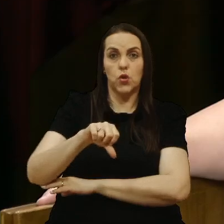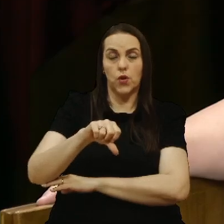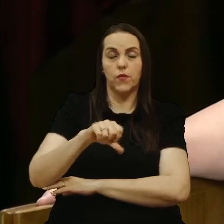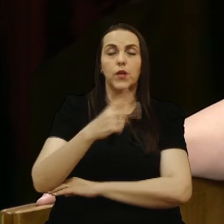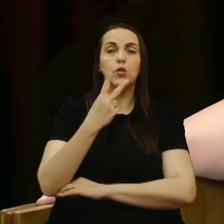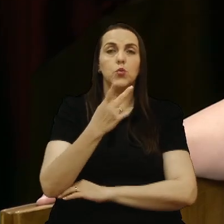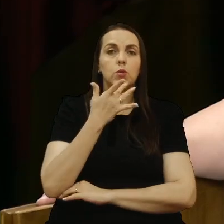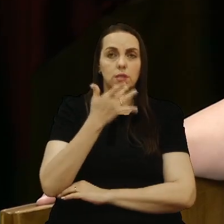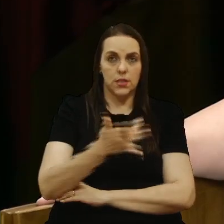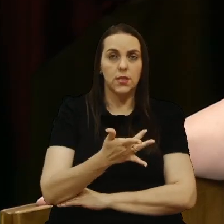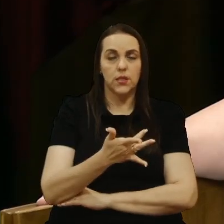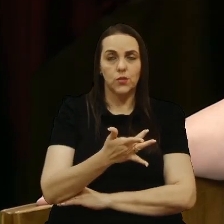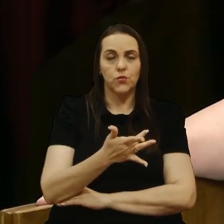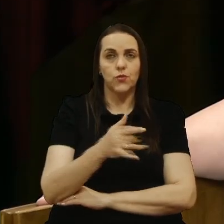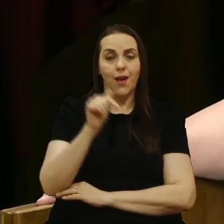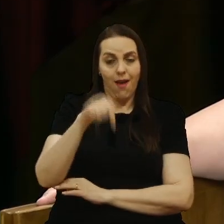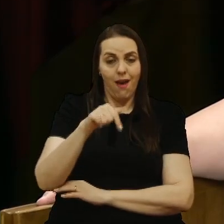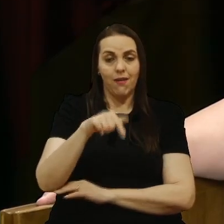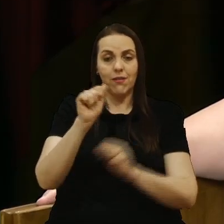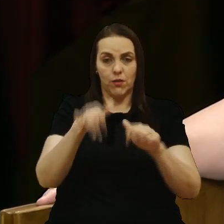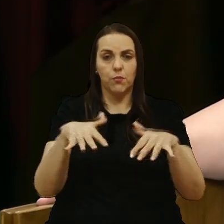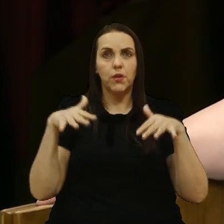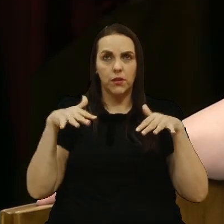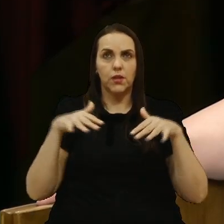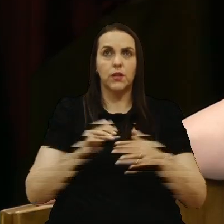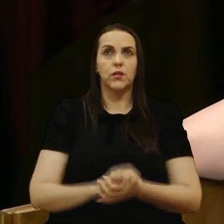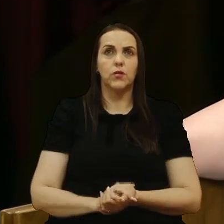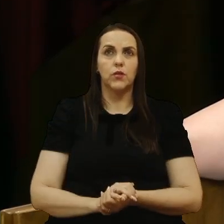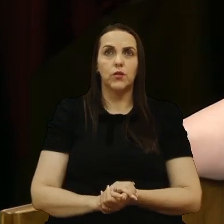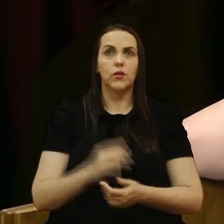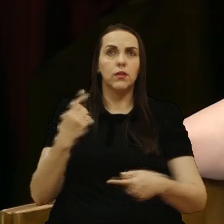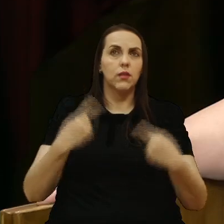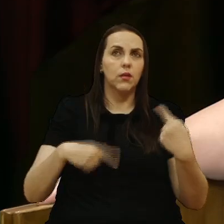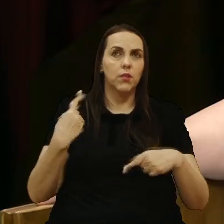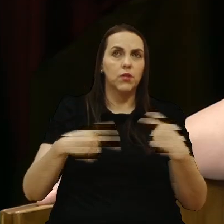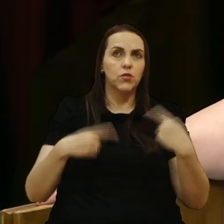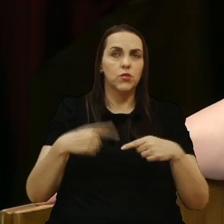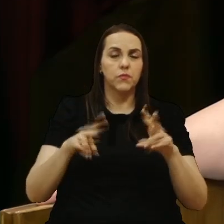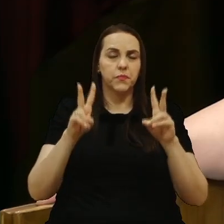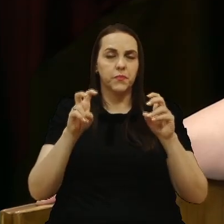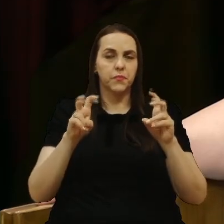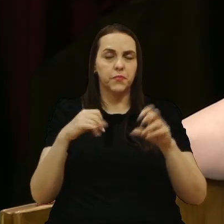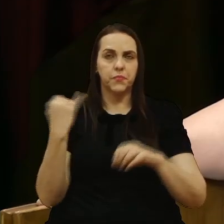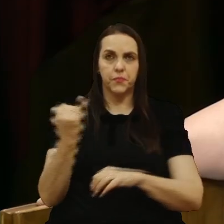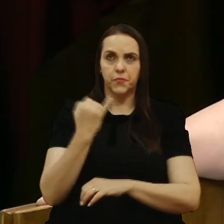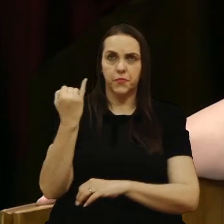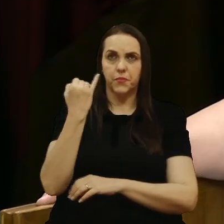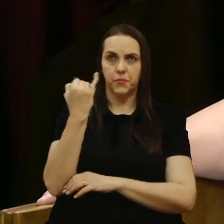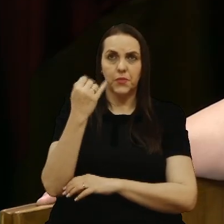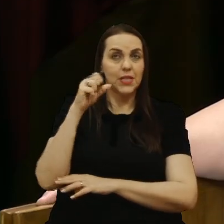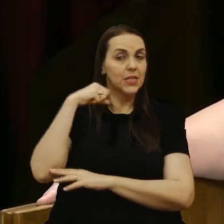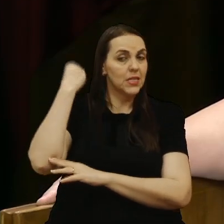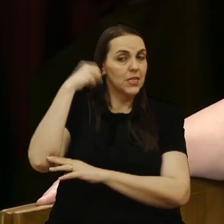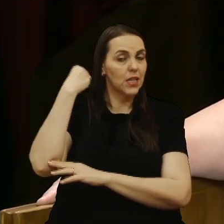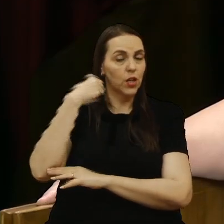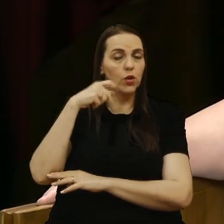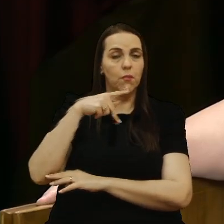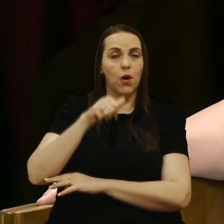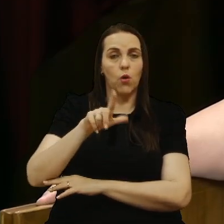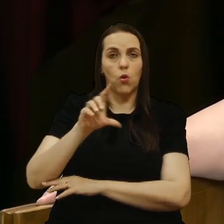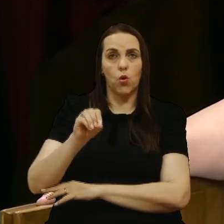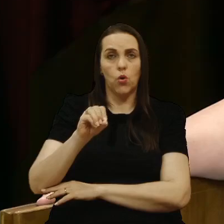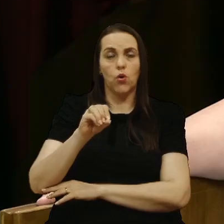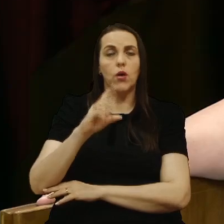14 horas, aqui nesse plenário, vai ser debatido esse tema tão importante com o senador Paulo Paim e a deputada